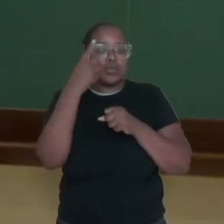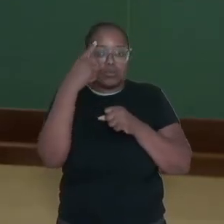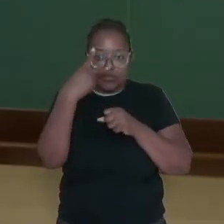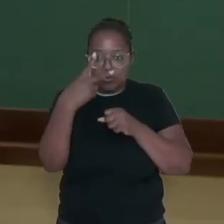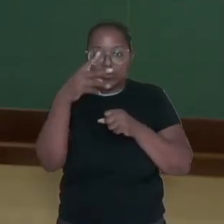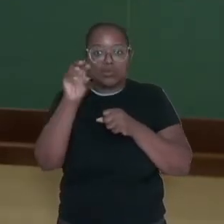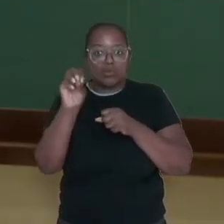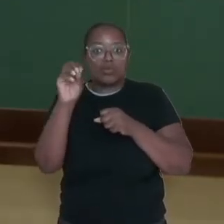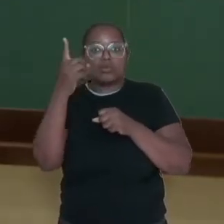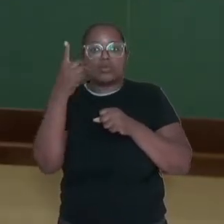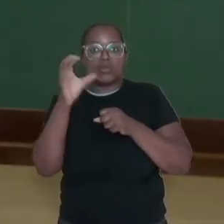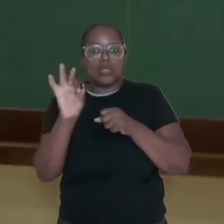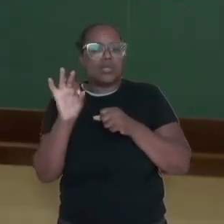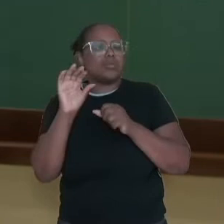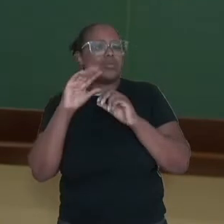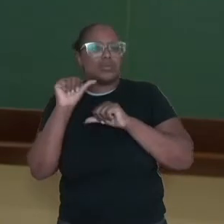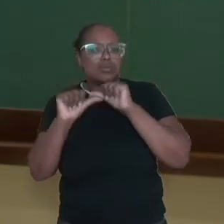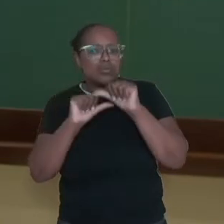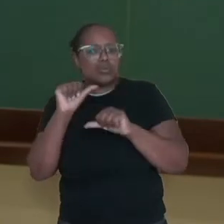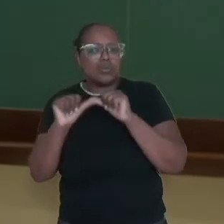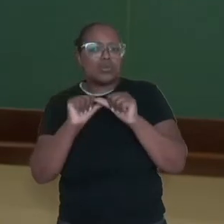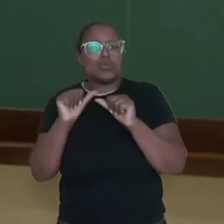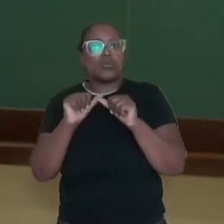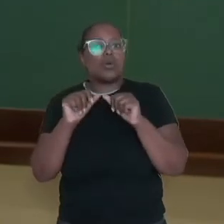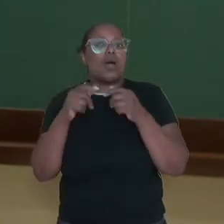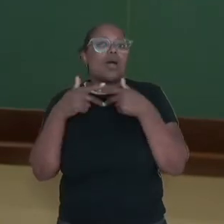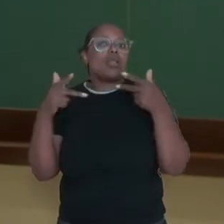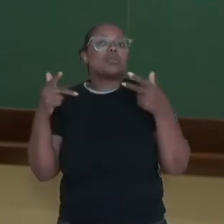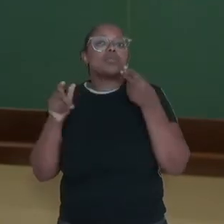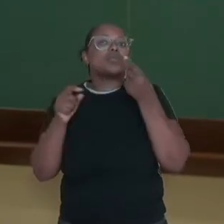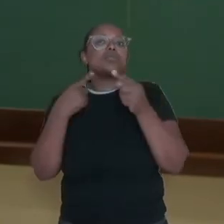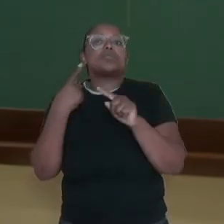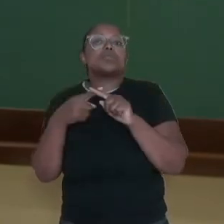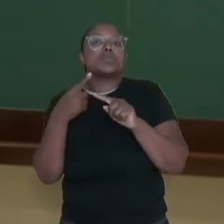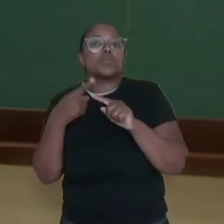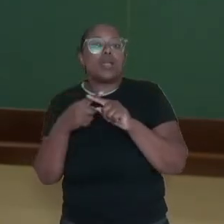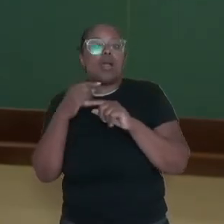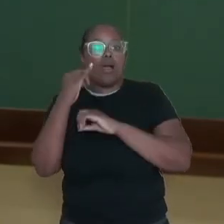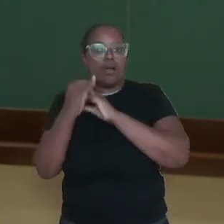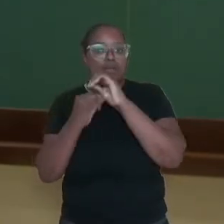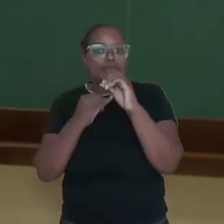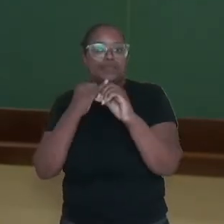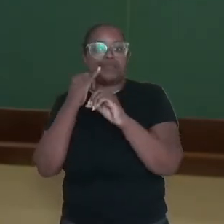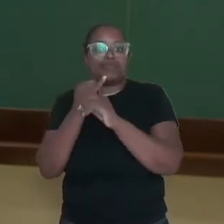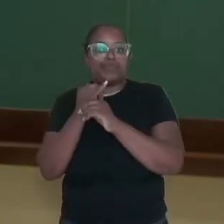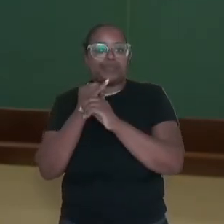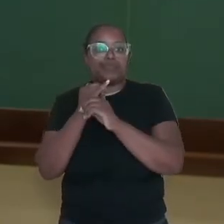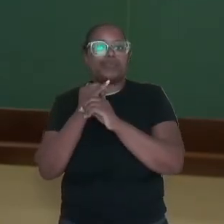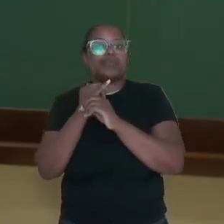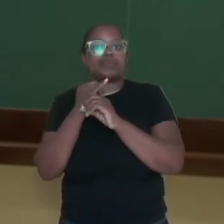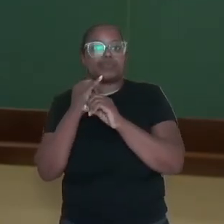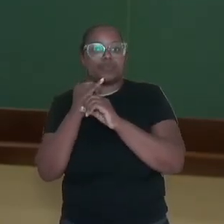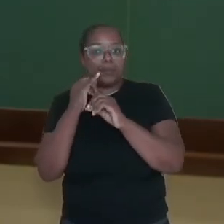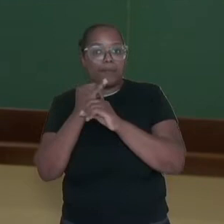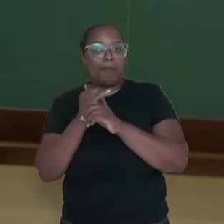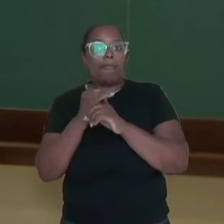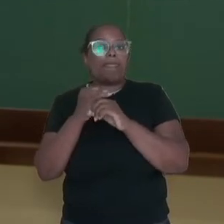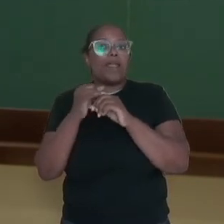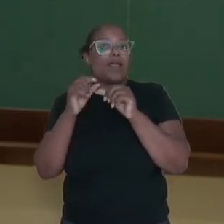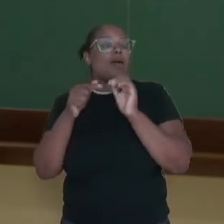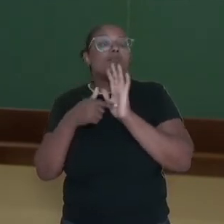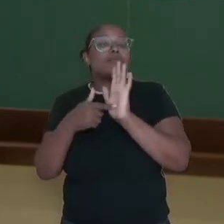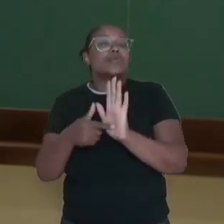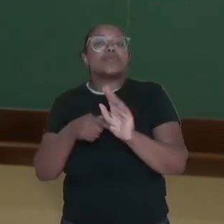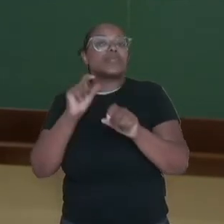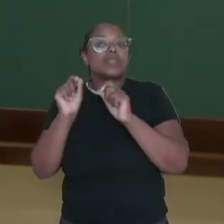tá? Algo mudou no cenário competitivo dos jogos eletrônicos. A internet permitia que não houvesse mais limitação